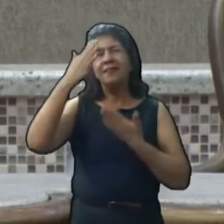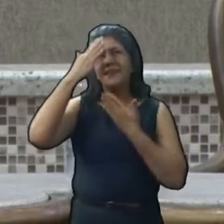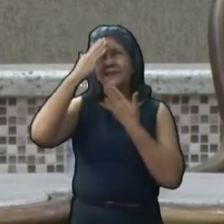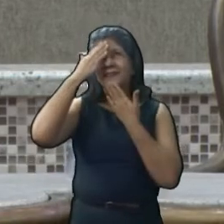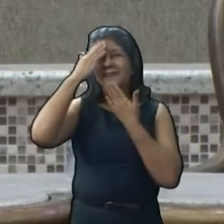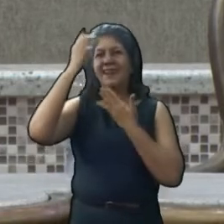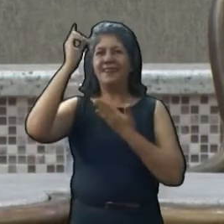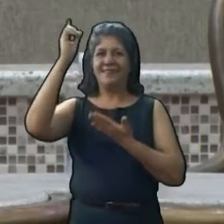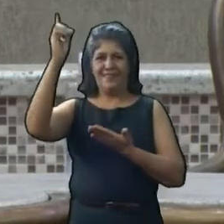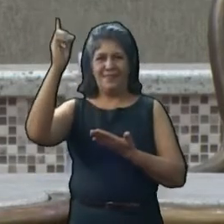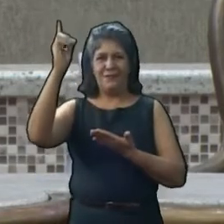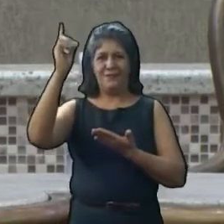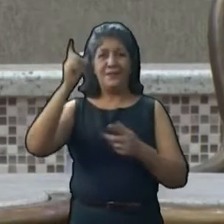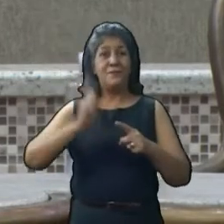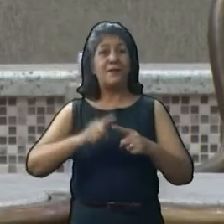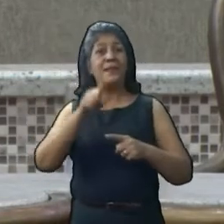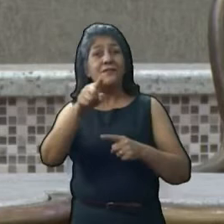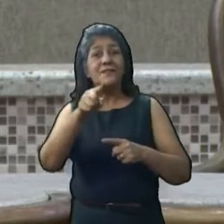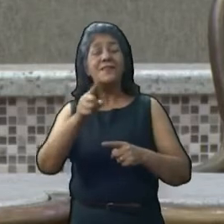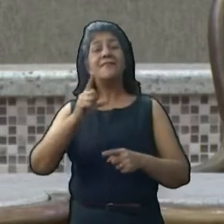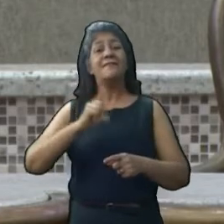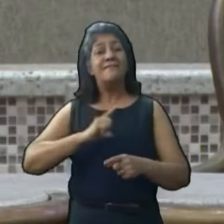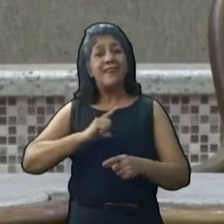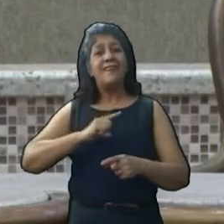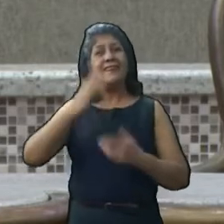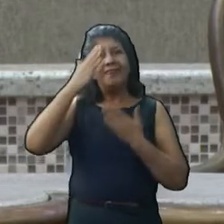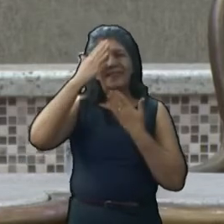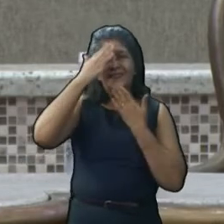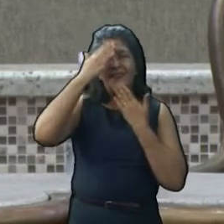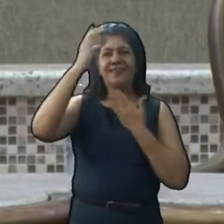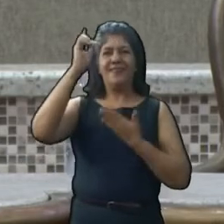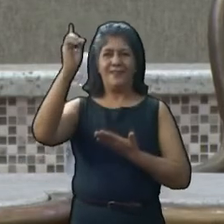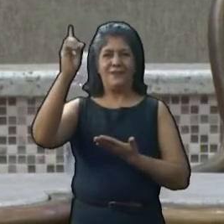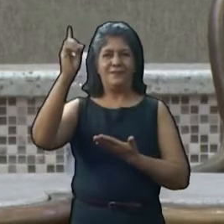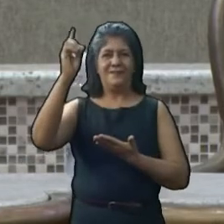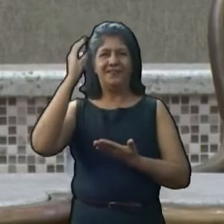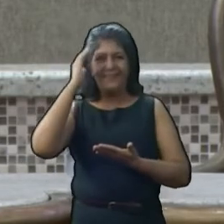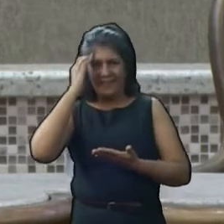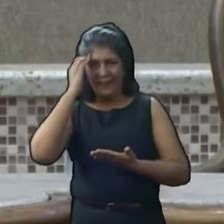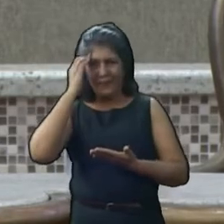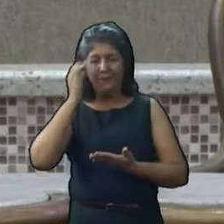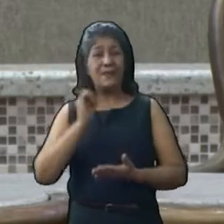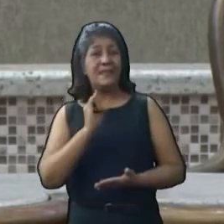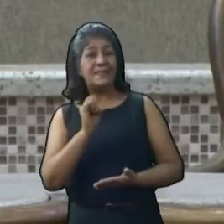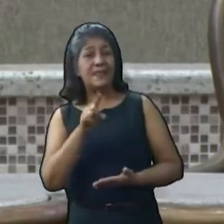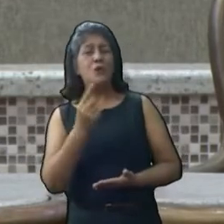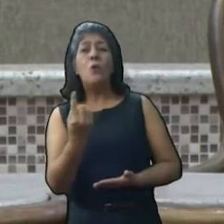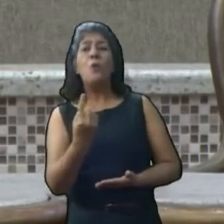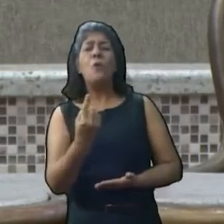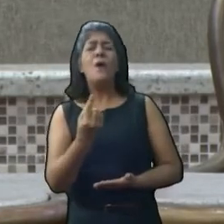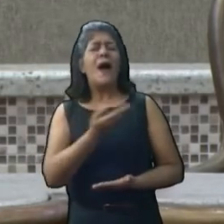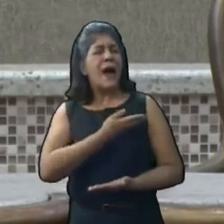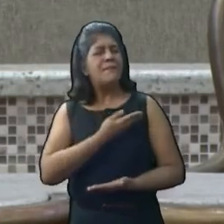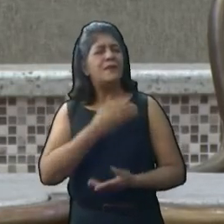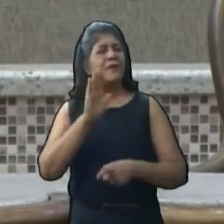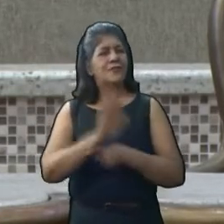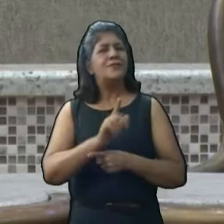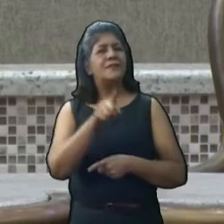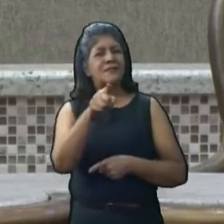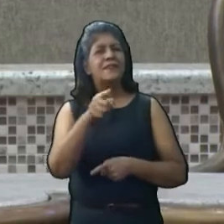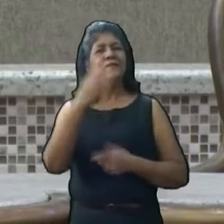disse por aí afora que gratidão é o sentimento mais curto do universo mas com aqueles que são cheios do espírito santo não é